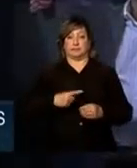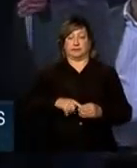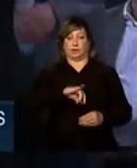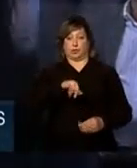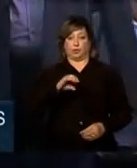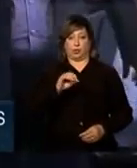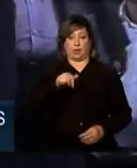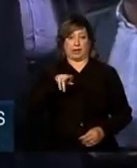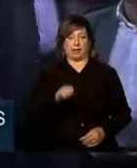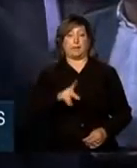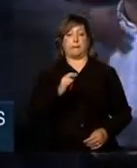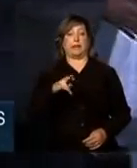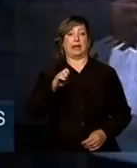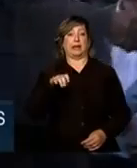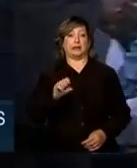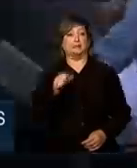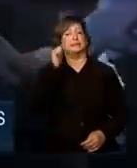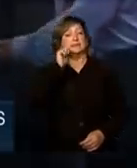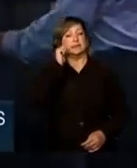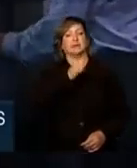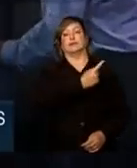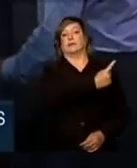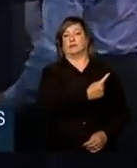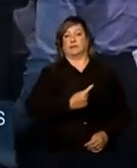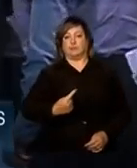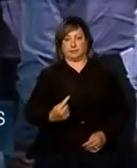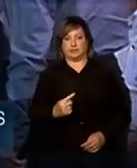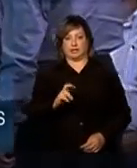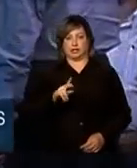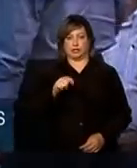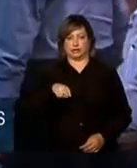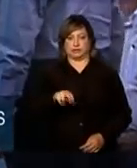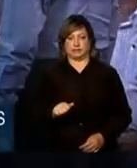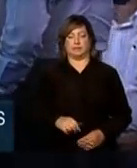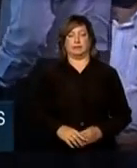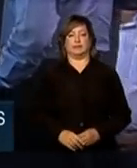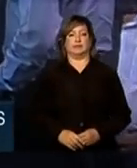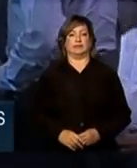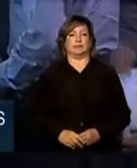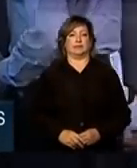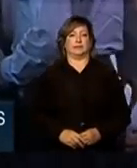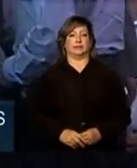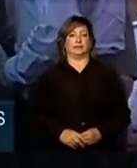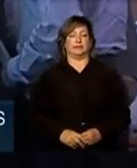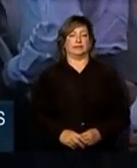Joaquim Pires, Regina Maria Ramos da Silva;